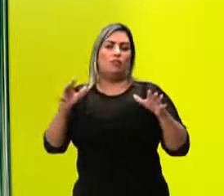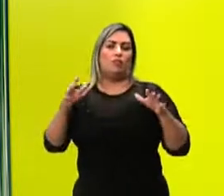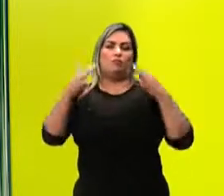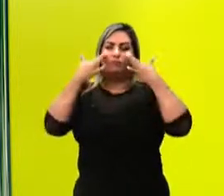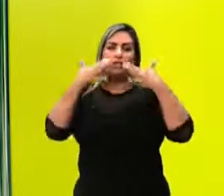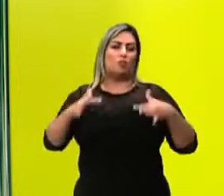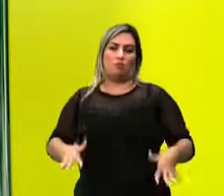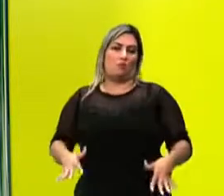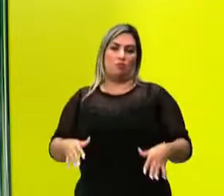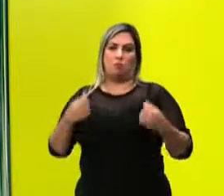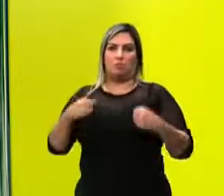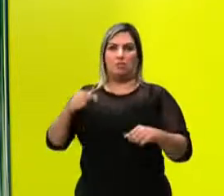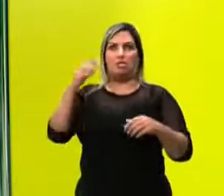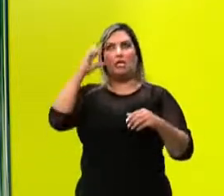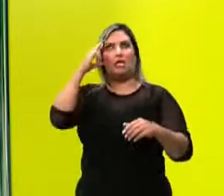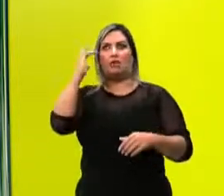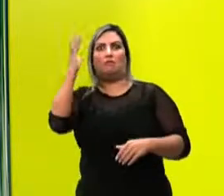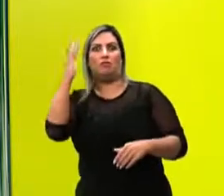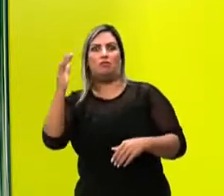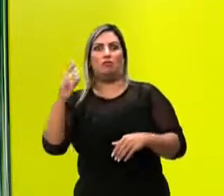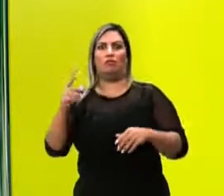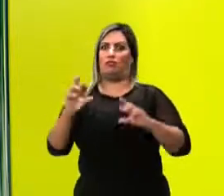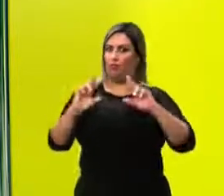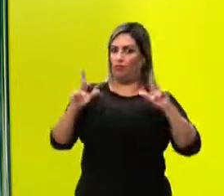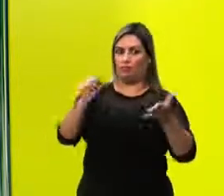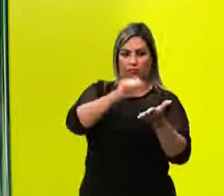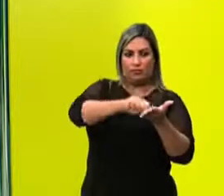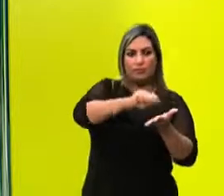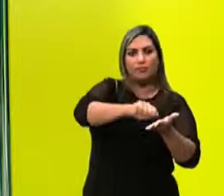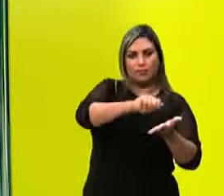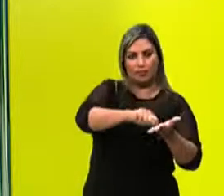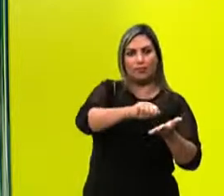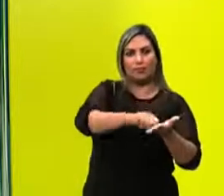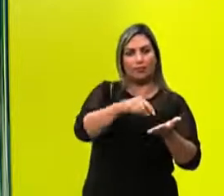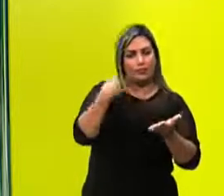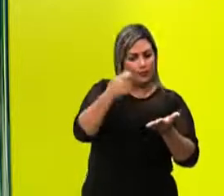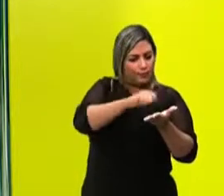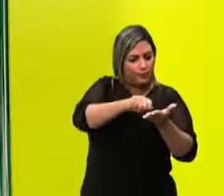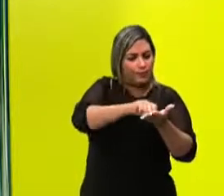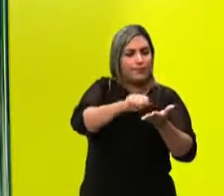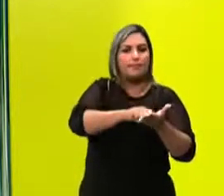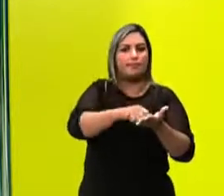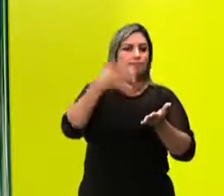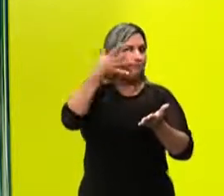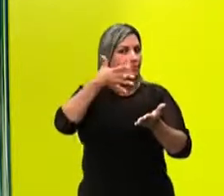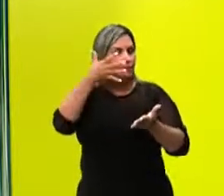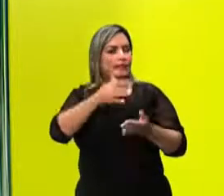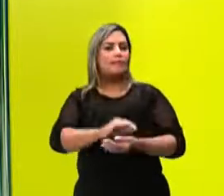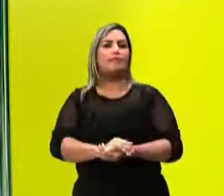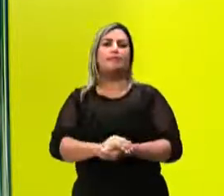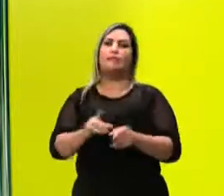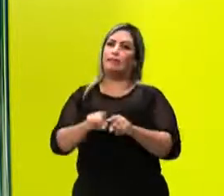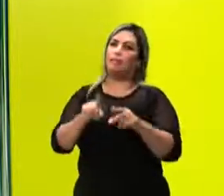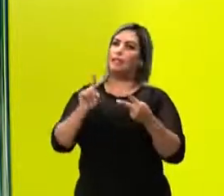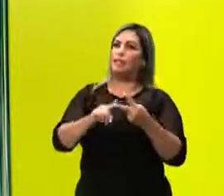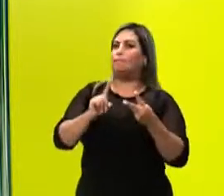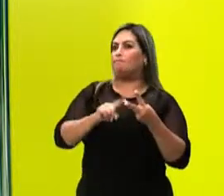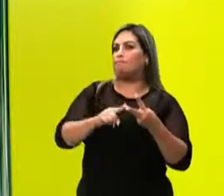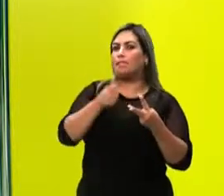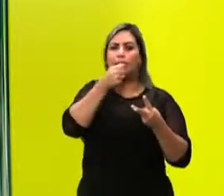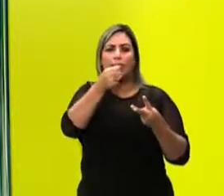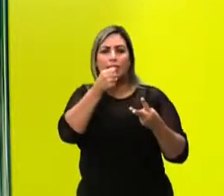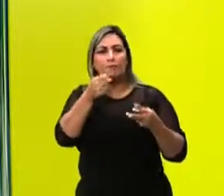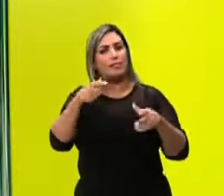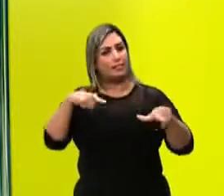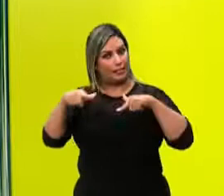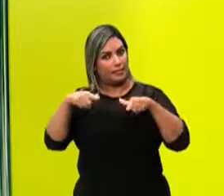ser pensada, ao contrário de quando escrevemos, ou quando nós estamos em uma palestra, ou quando fazemos uma